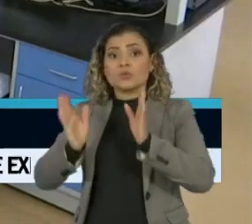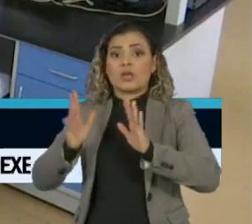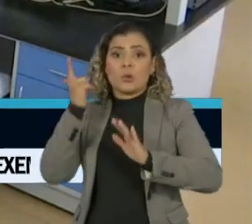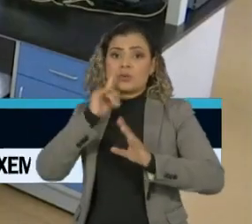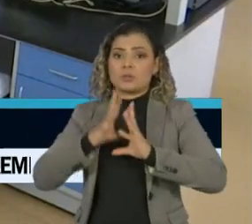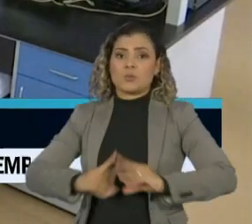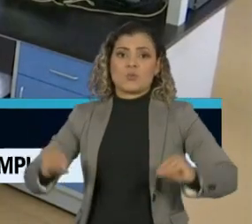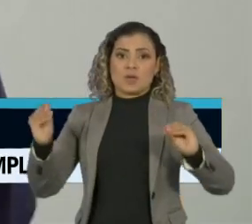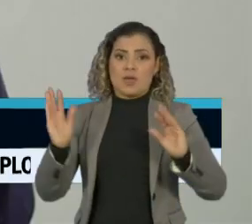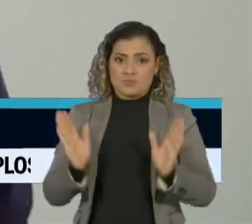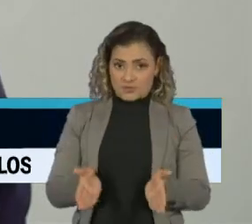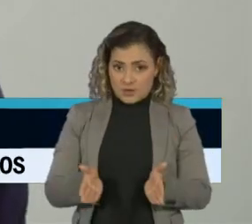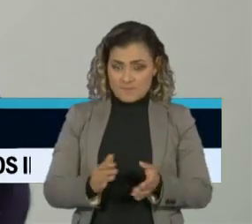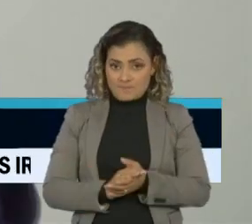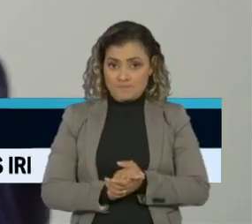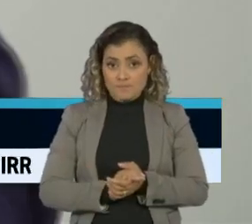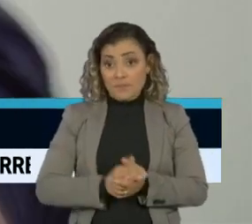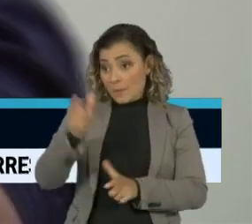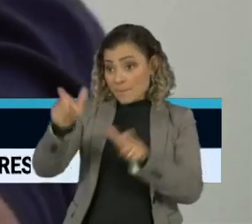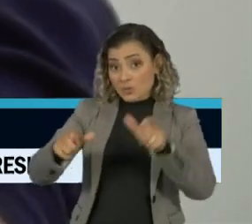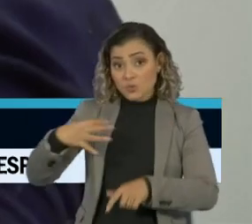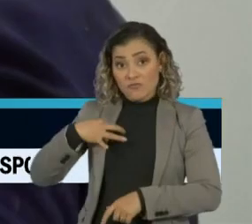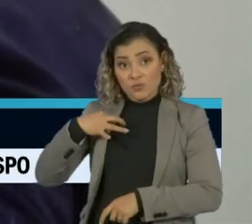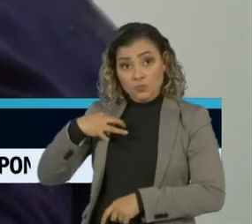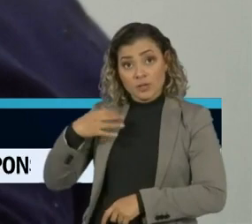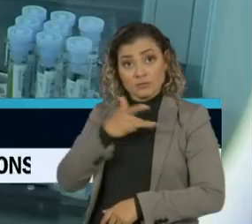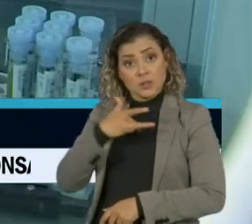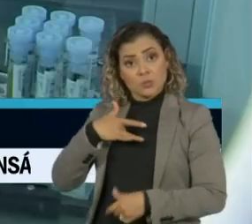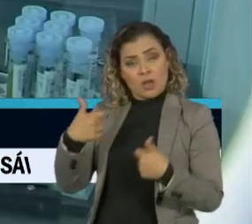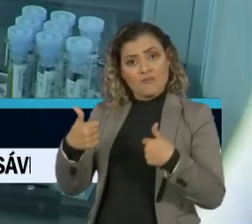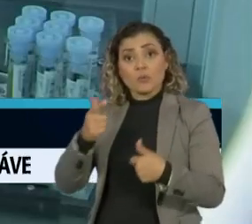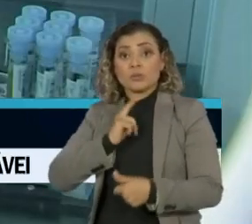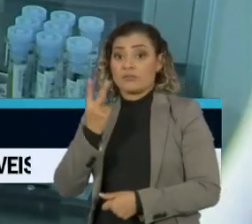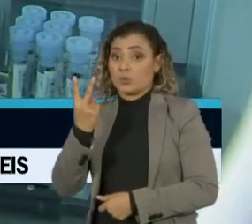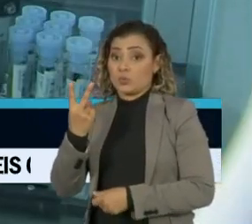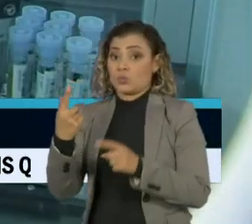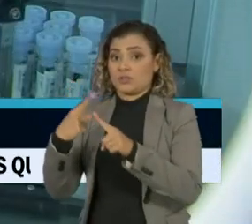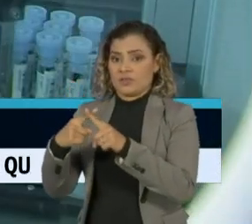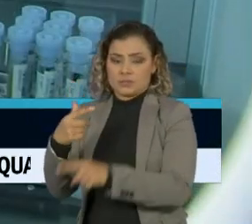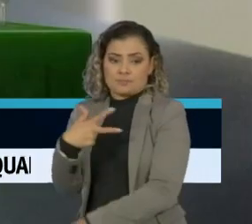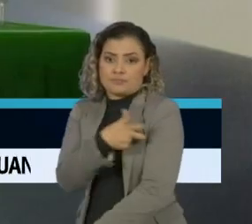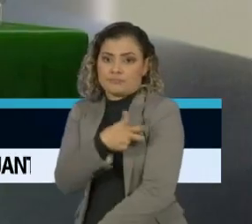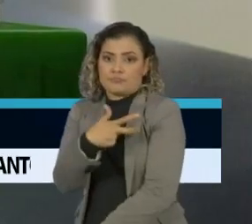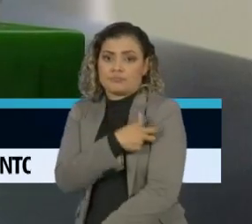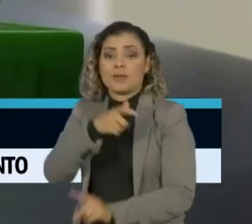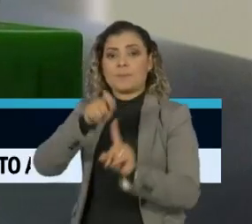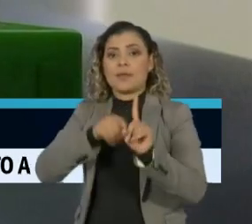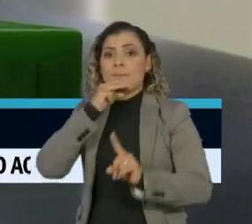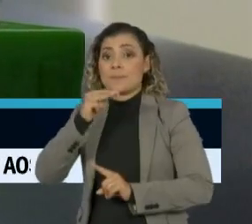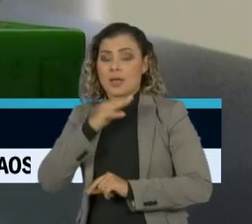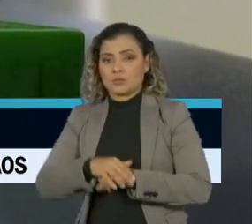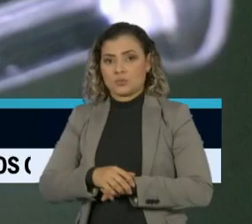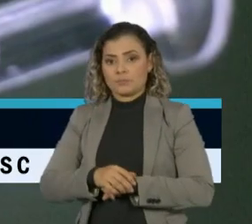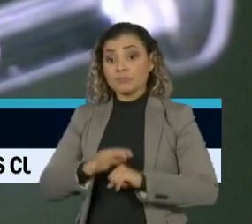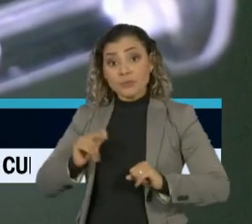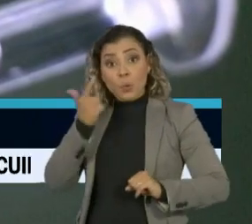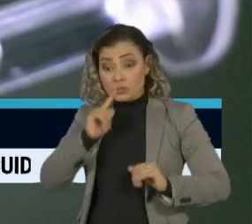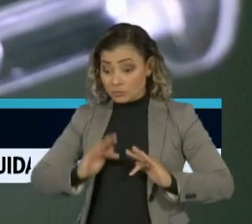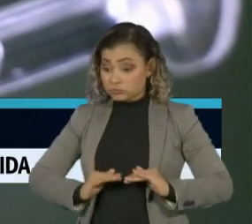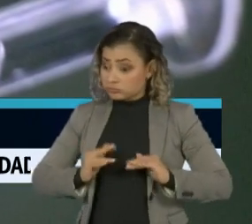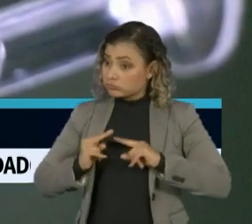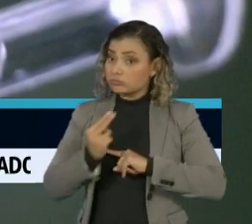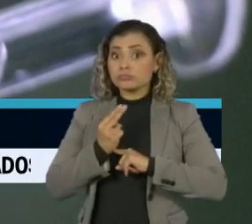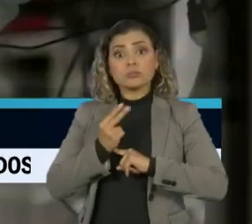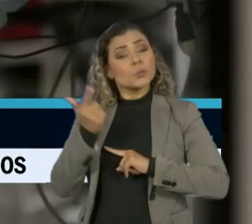recuperaram da convite 19 os voluntários saudáveis receberam duas doses da vacina a partir de março os anticorpos que eles produziram